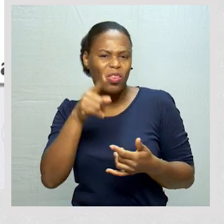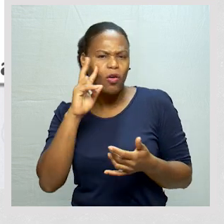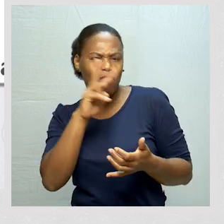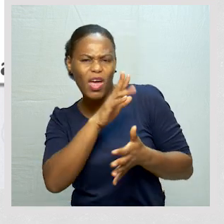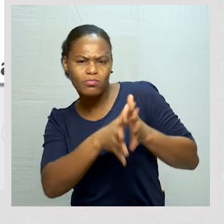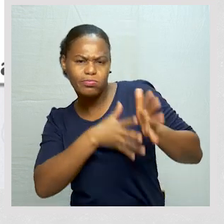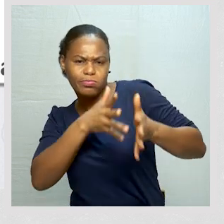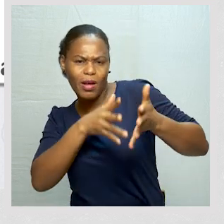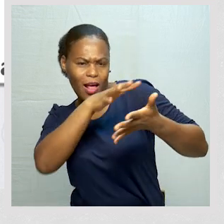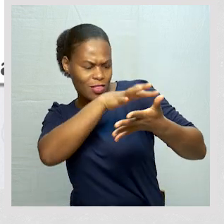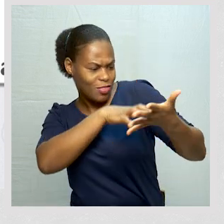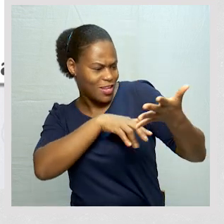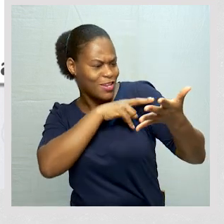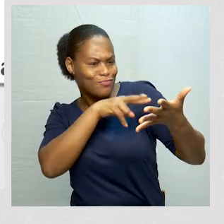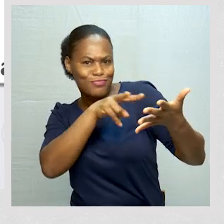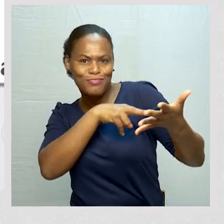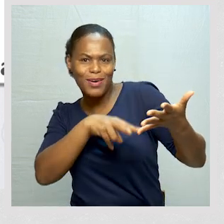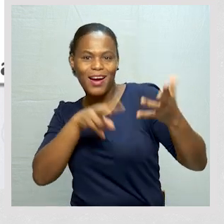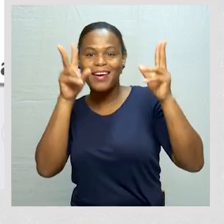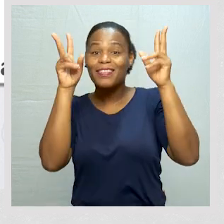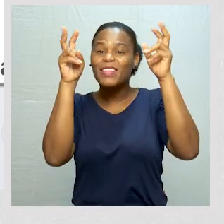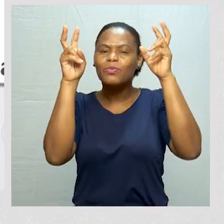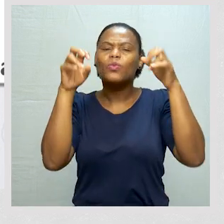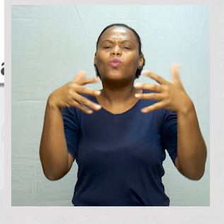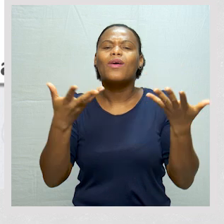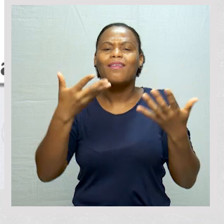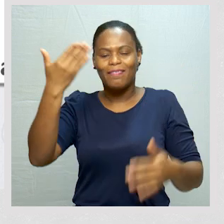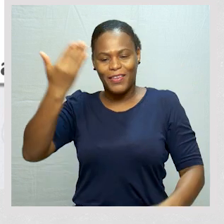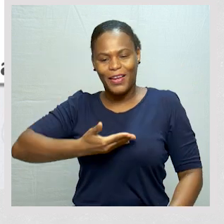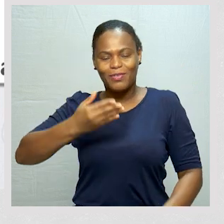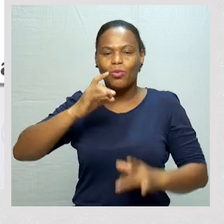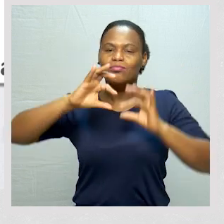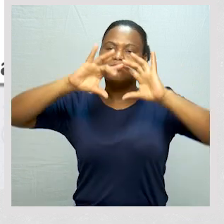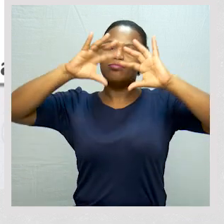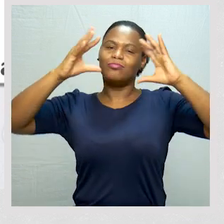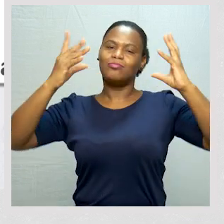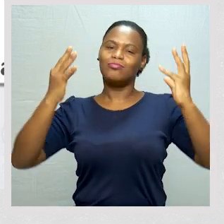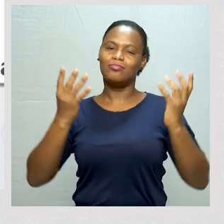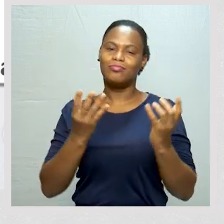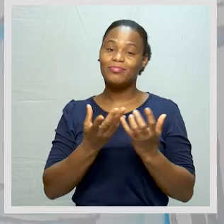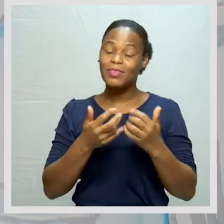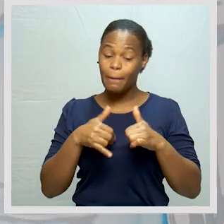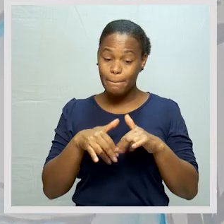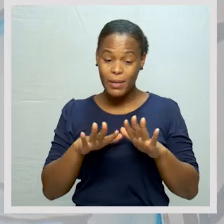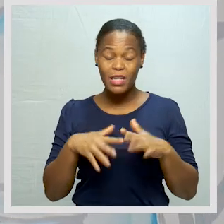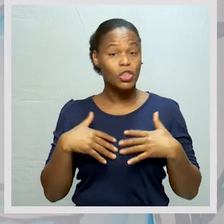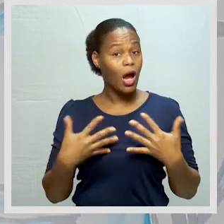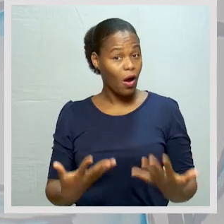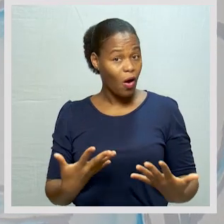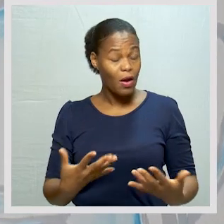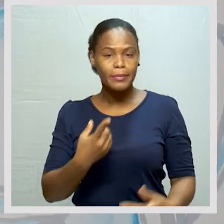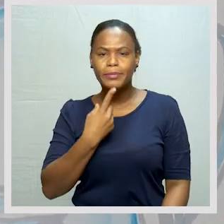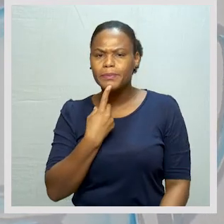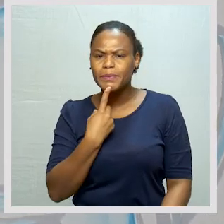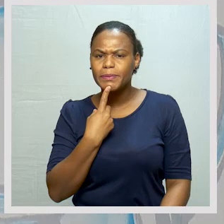acabamos de ouvir a leitura de um texto com o título Os Direitos da Natureza. Mas agora,